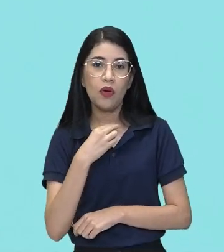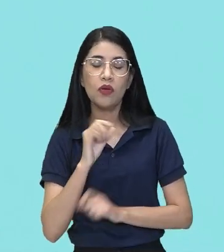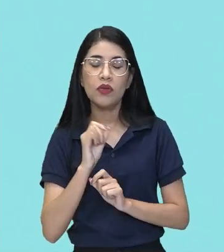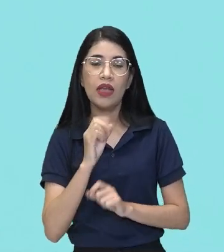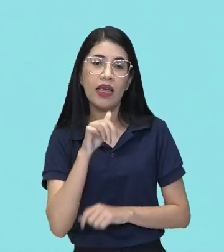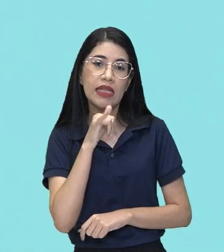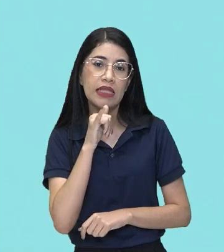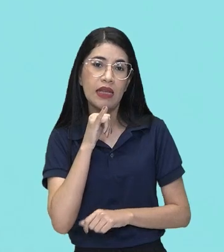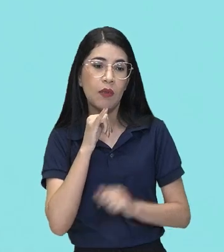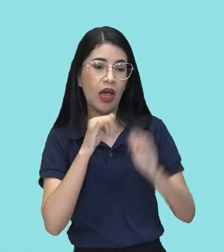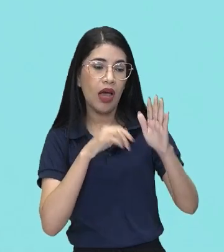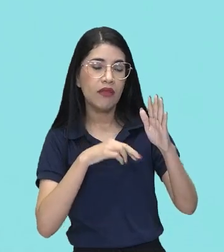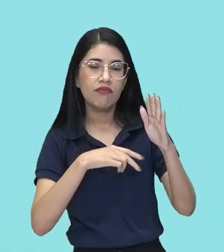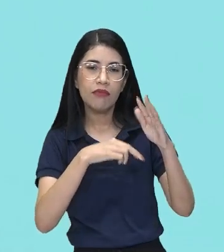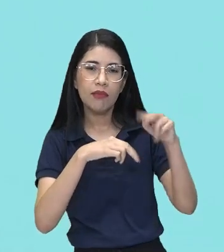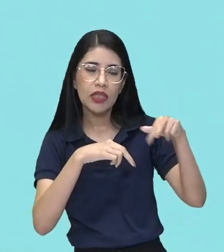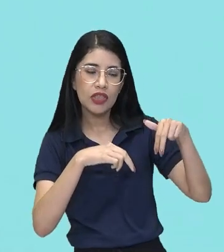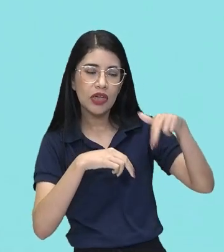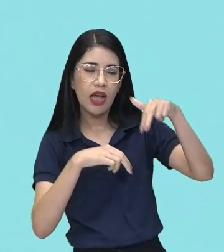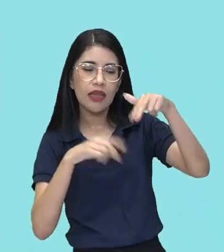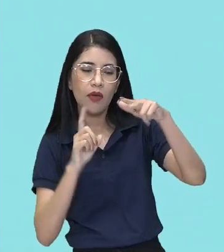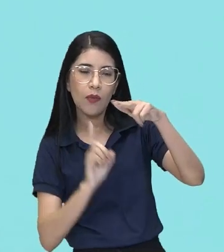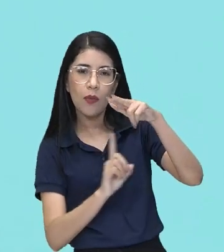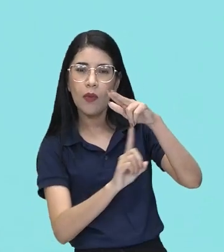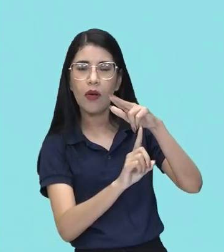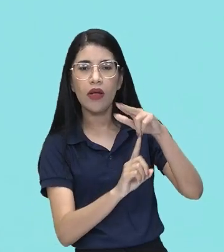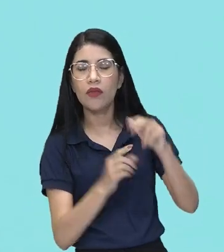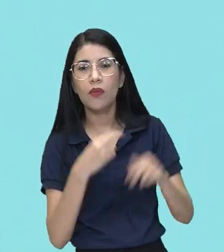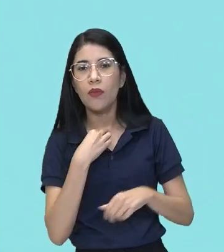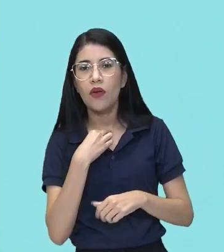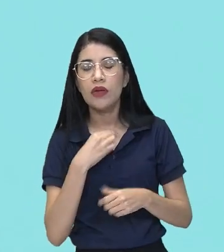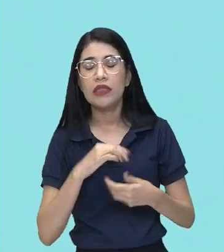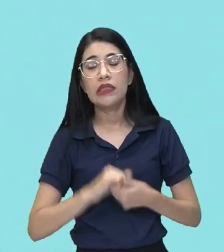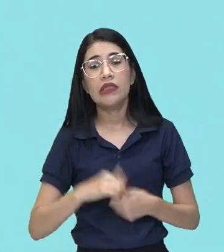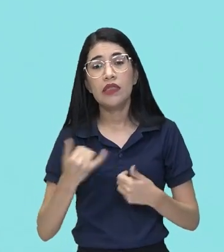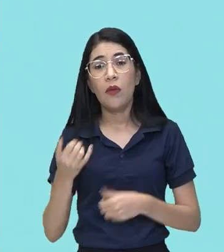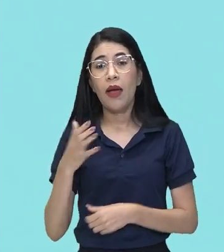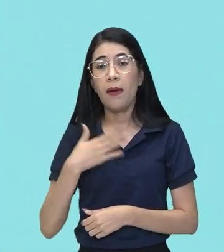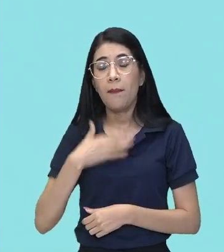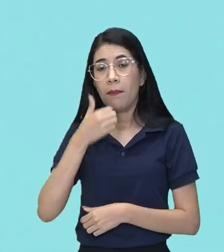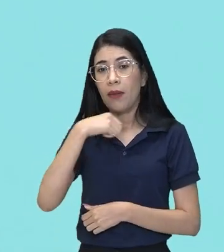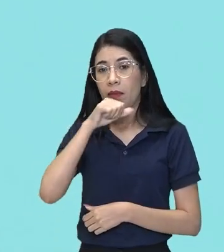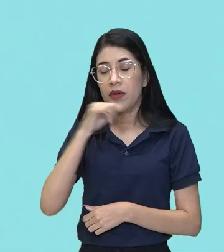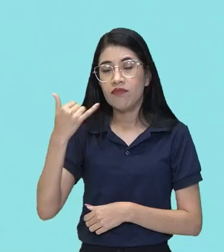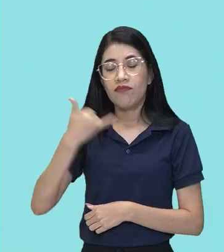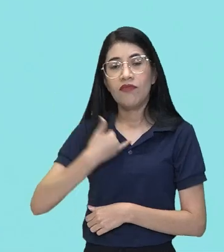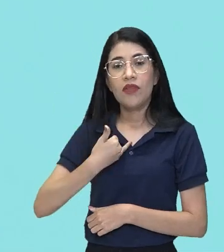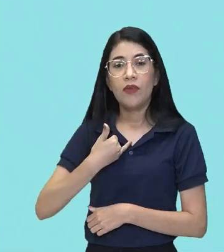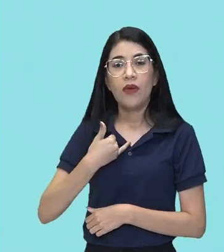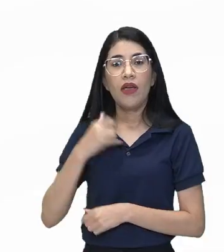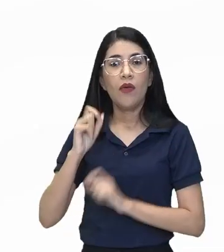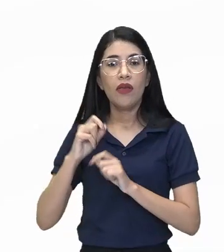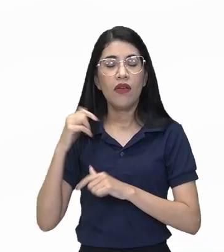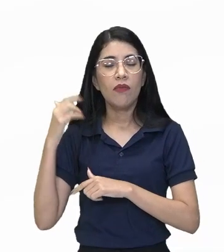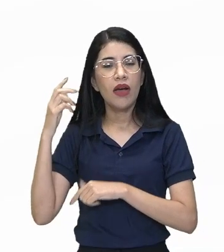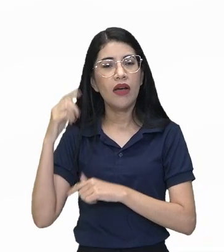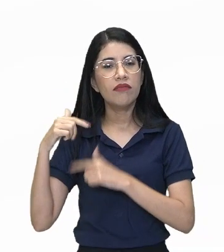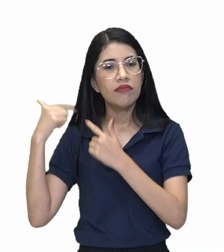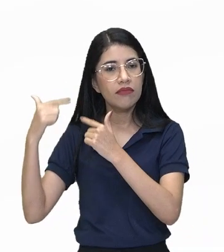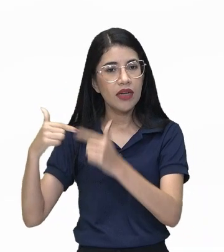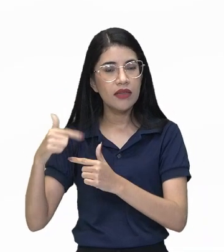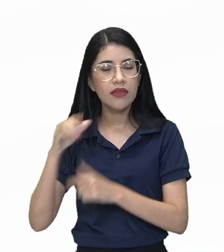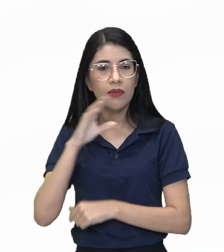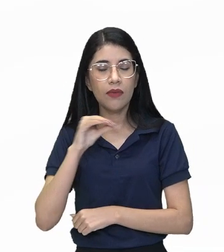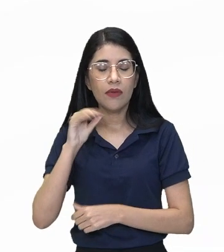debaixo da escada, que a minha mãe falou, então vem de uma tradição oral. Para pensar a cultura